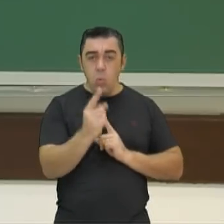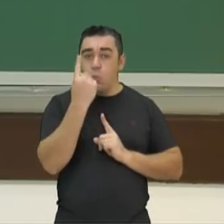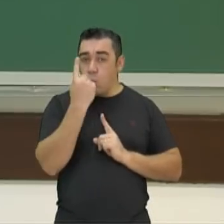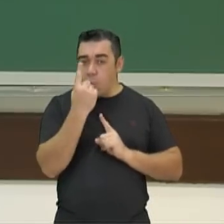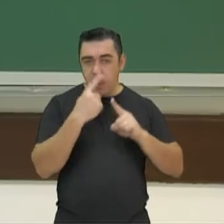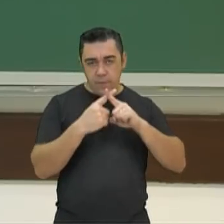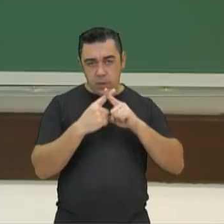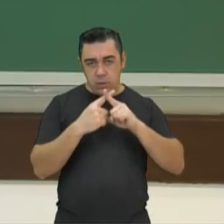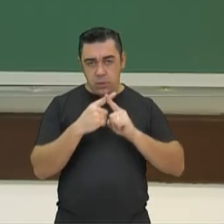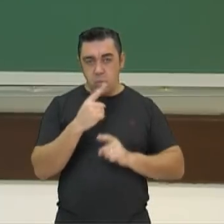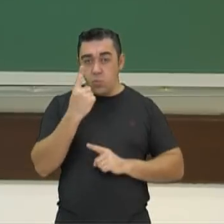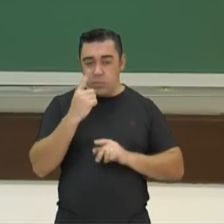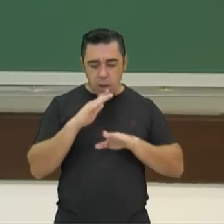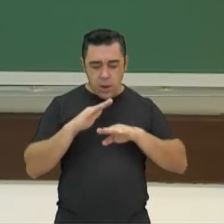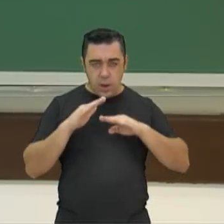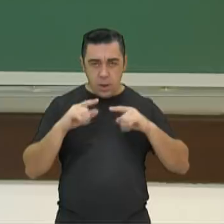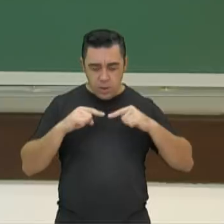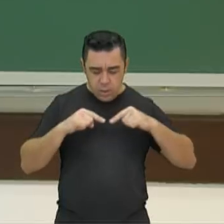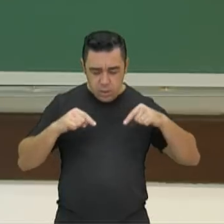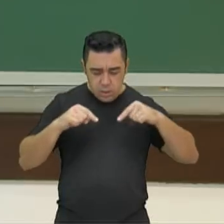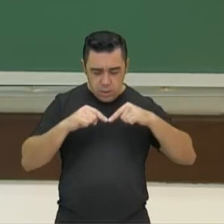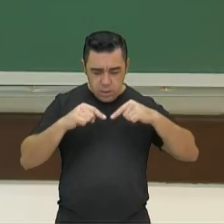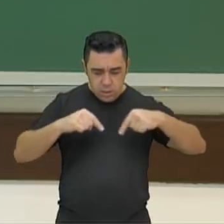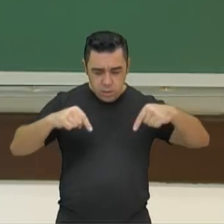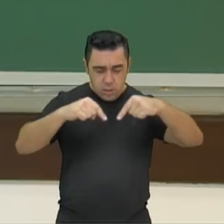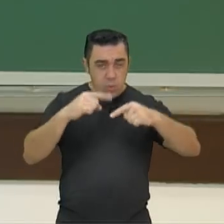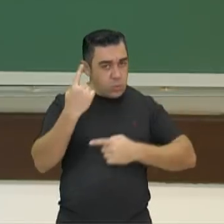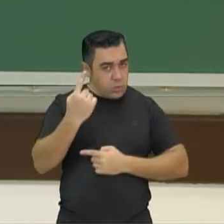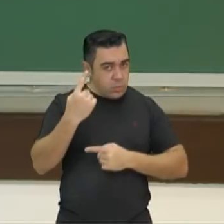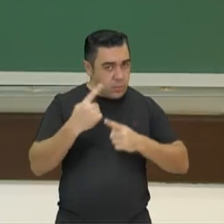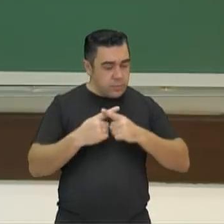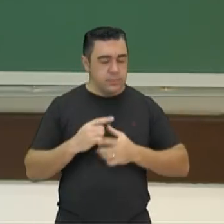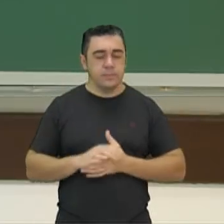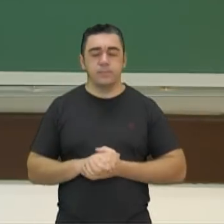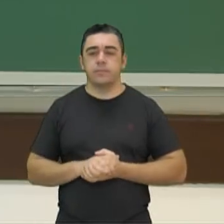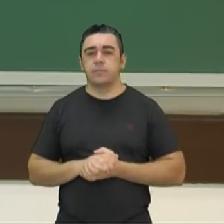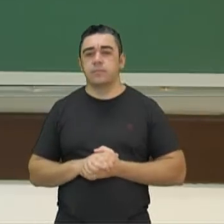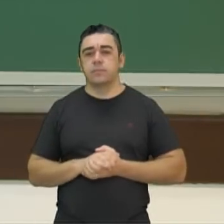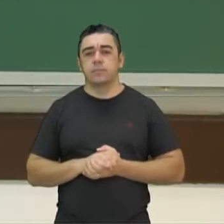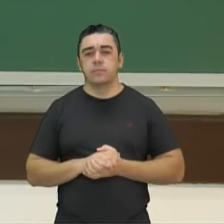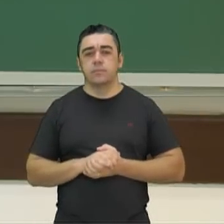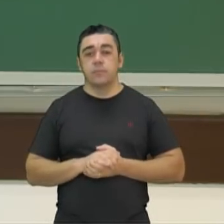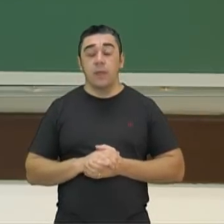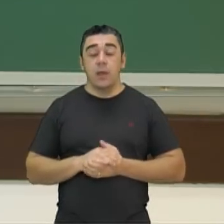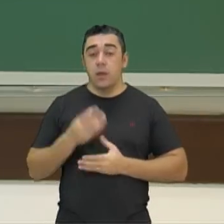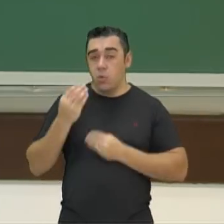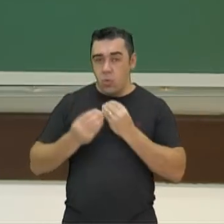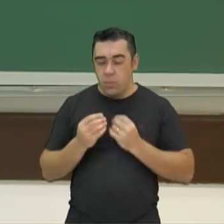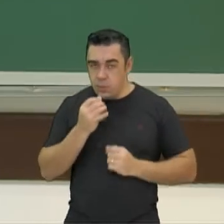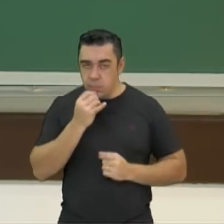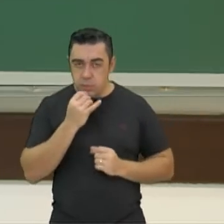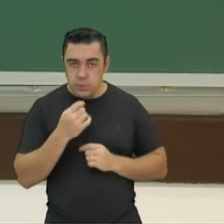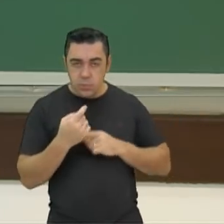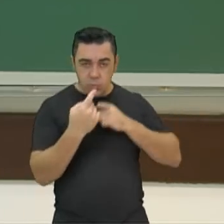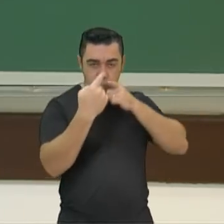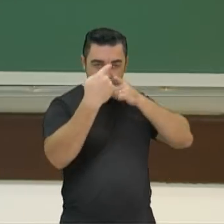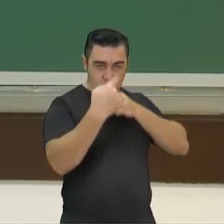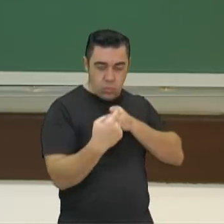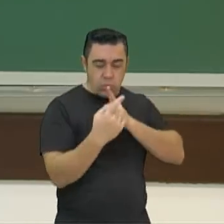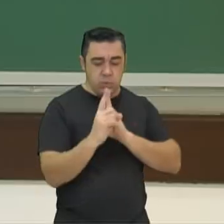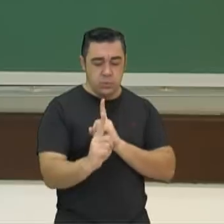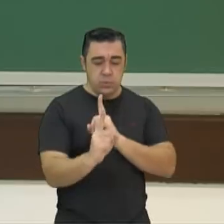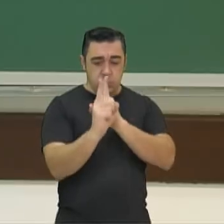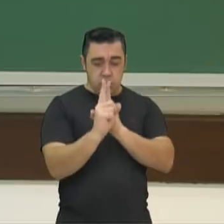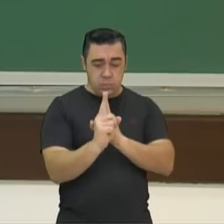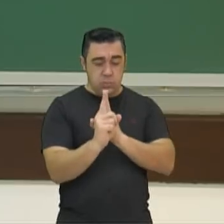2. Depois é só uma casa de cada vez. E ele captura pela diagonal. Então, ele caminha de frente e